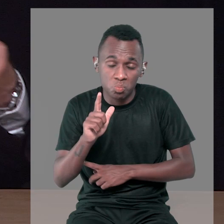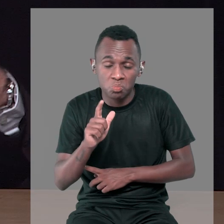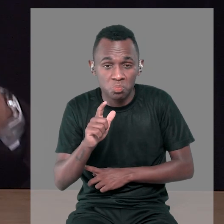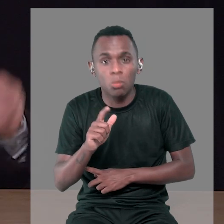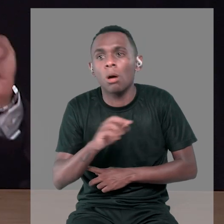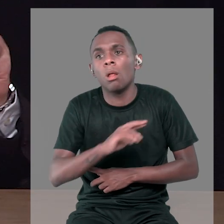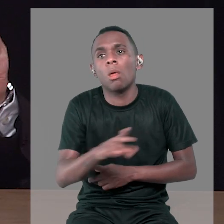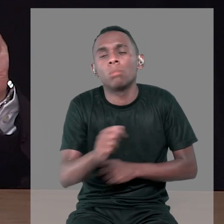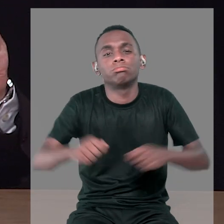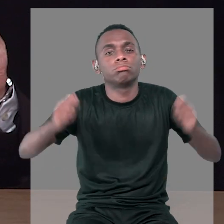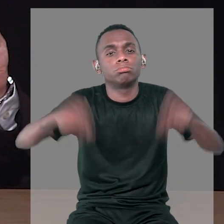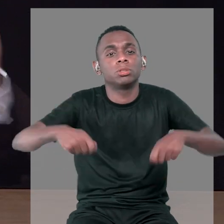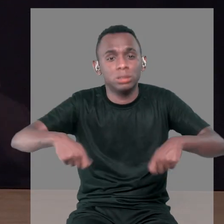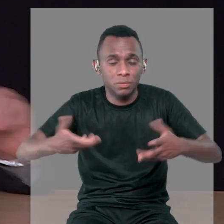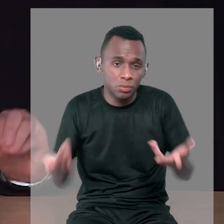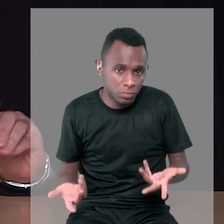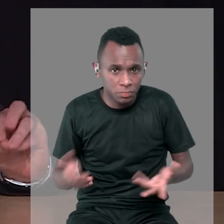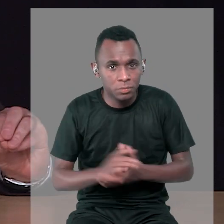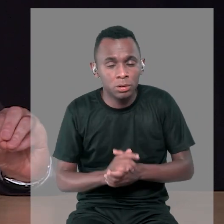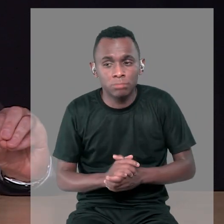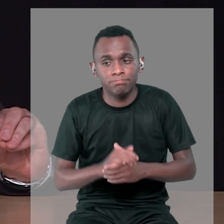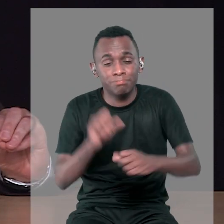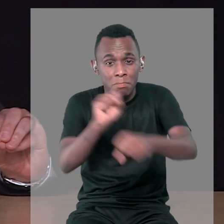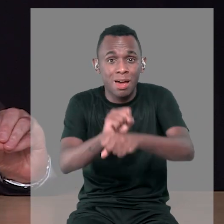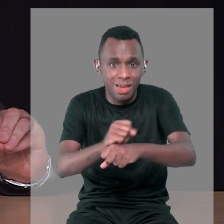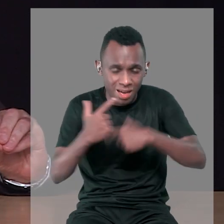é capaz de frear uma guerra.